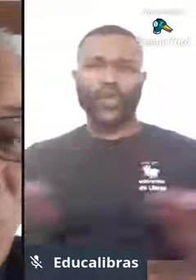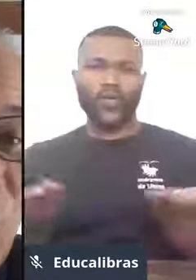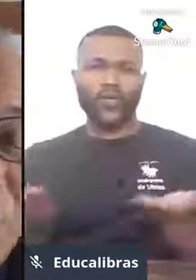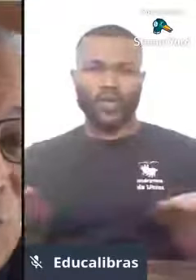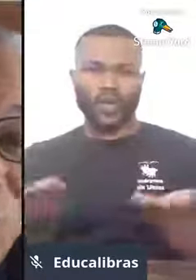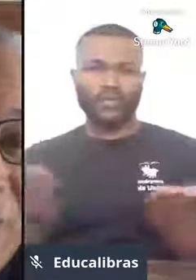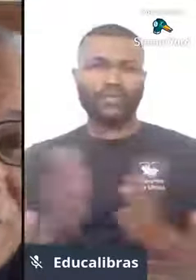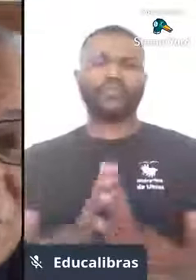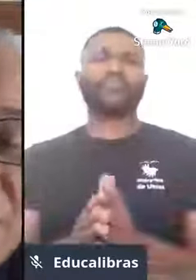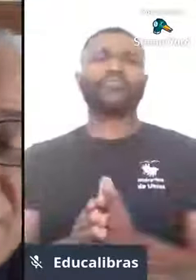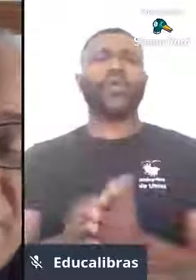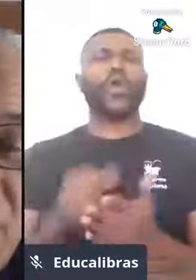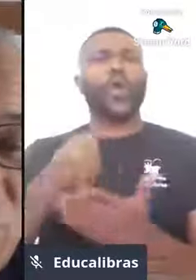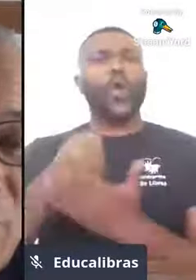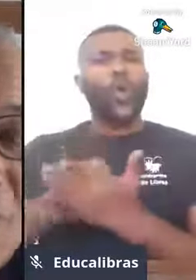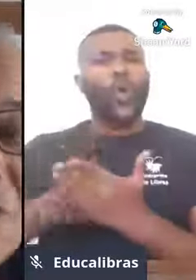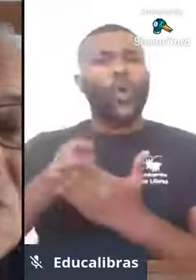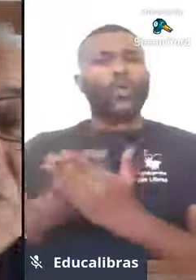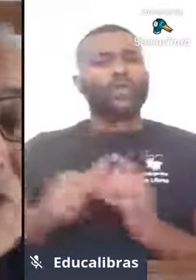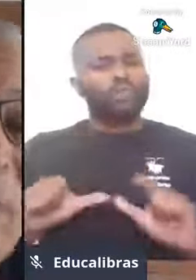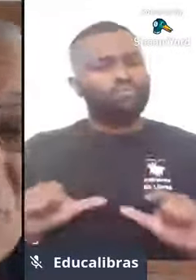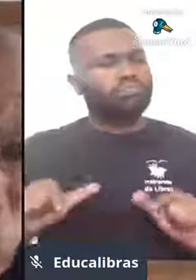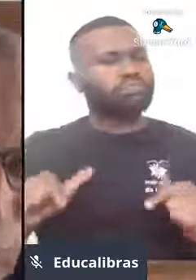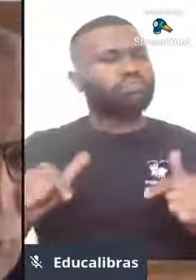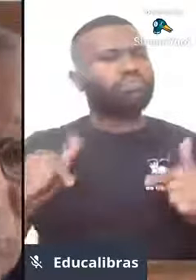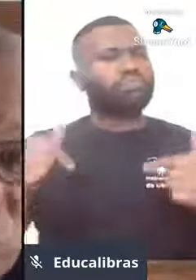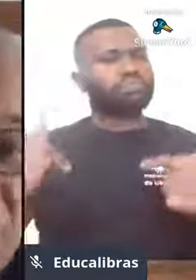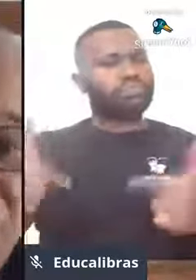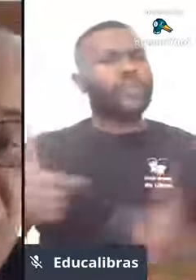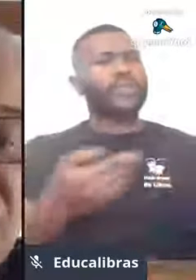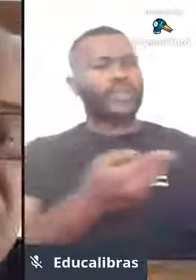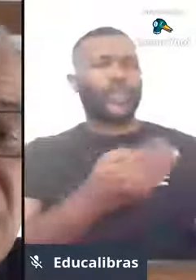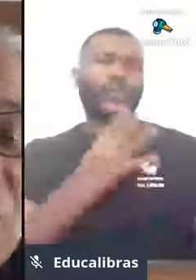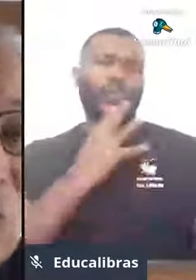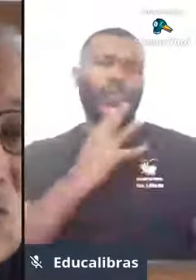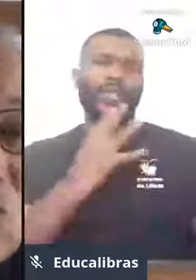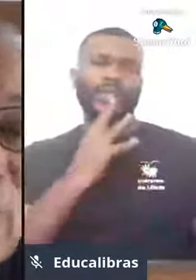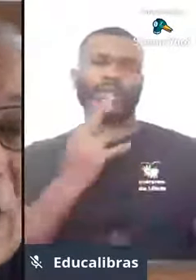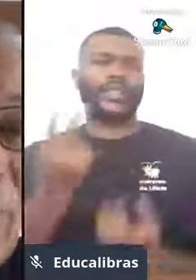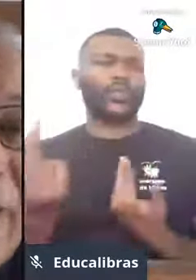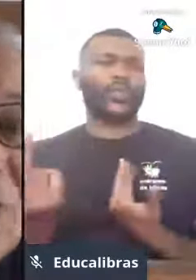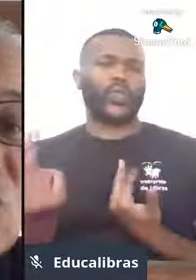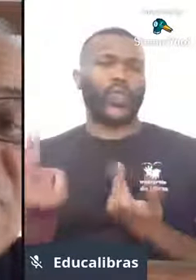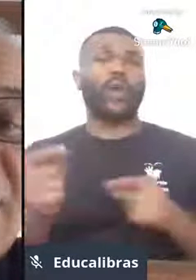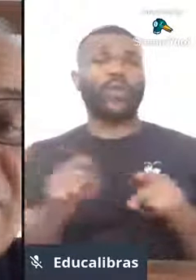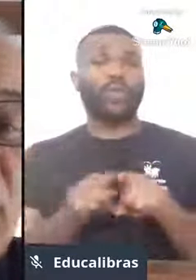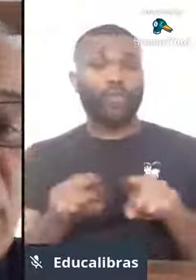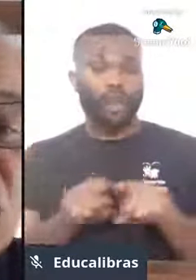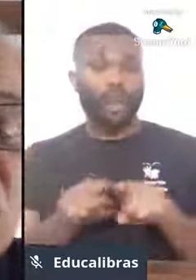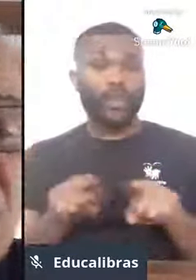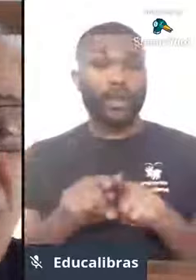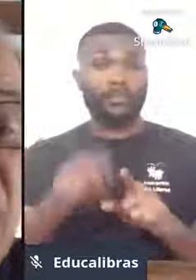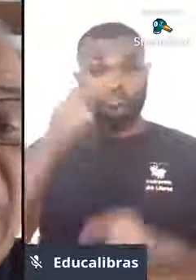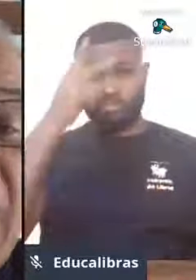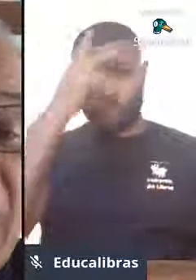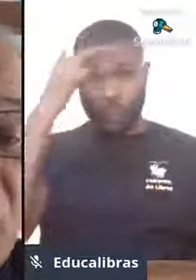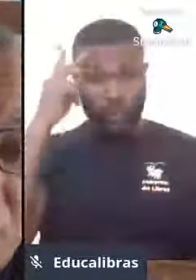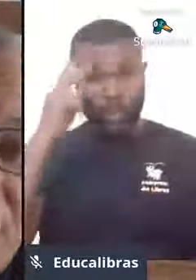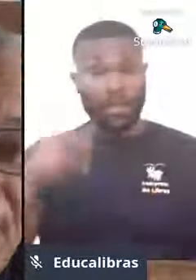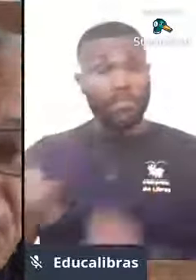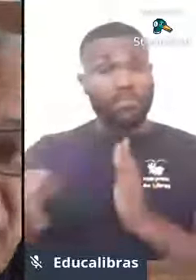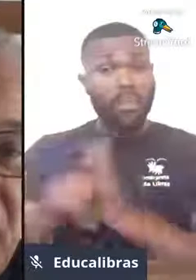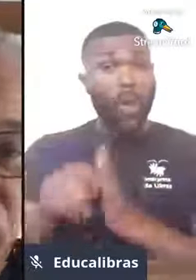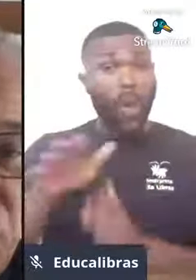uma luta muito grande, você sabe muito bem disso, que você passou por isso também, e todos os paraplégicos e tetraplégicos que